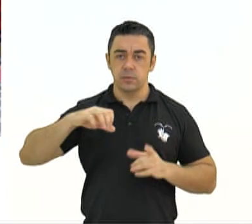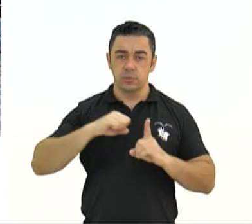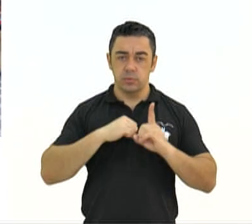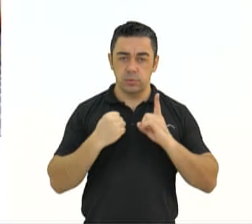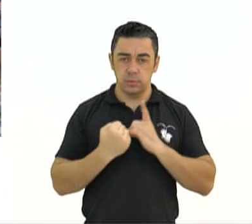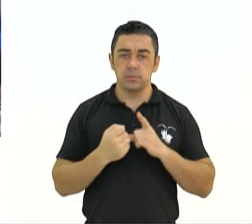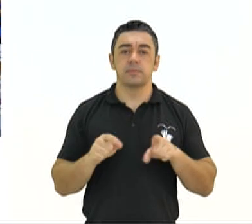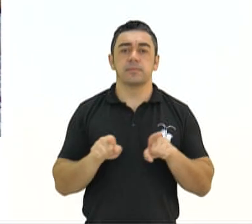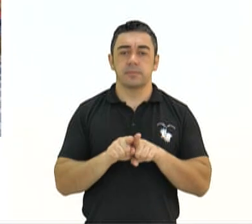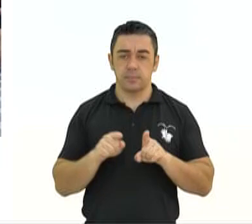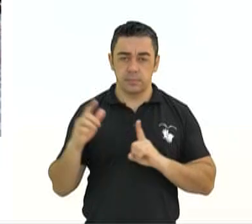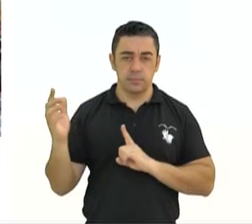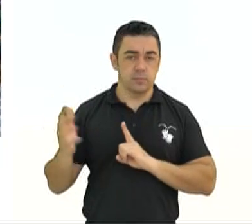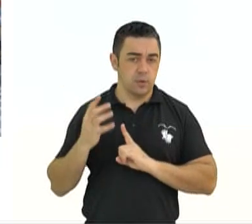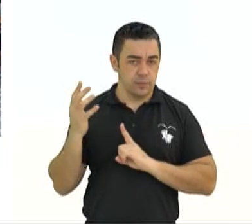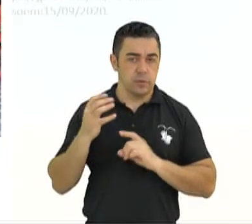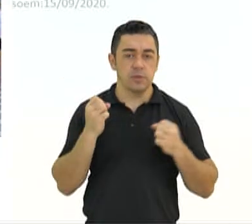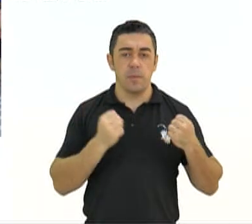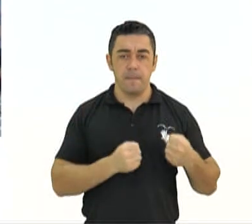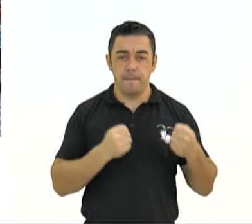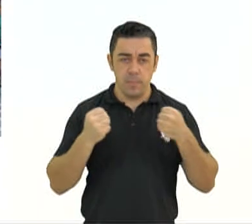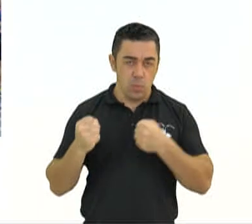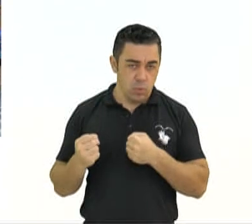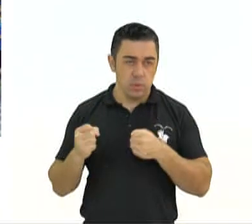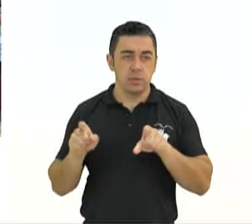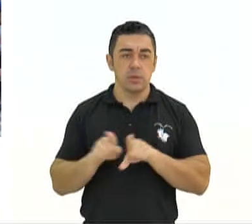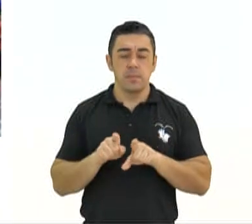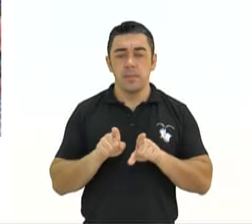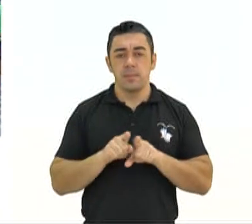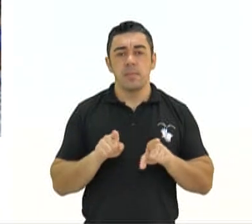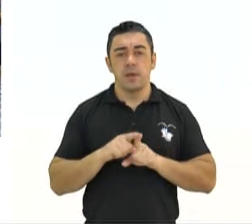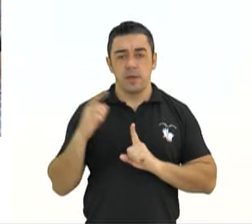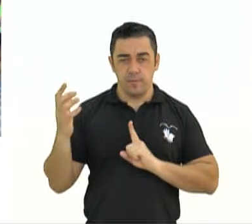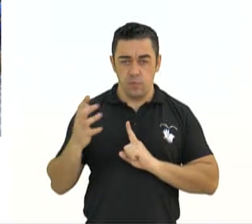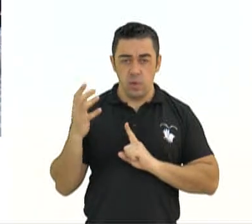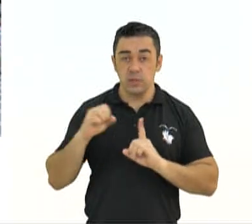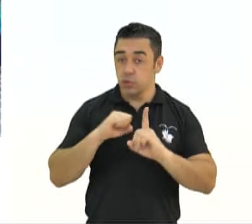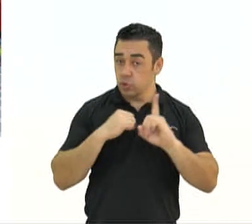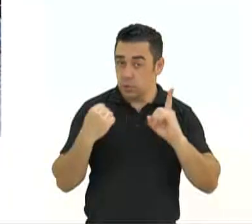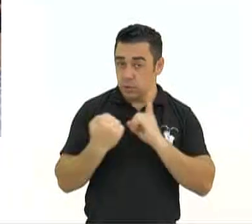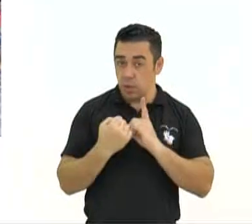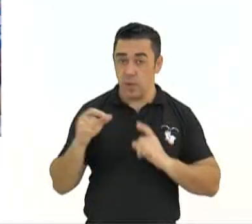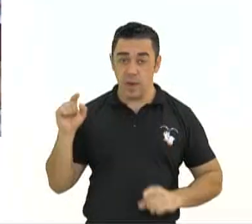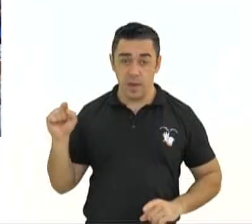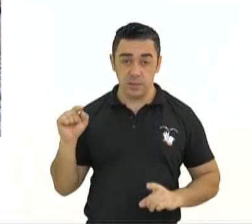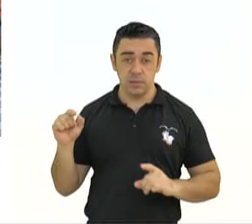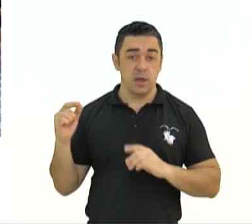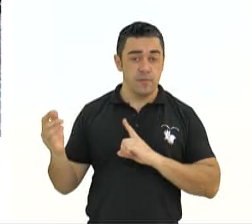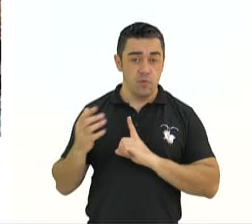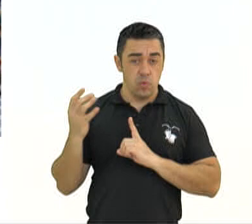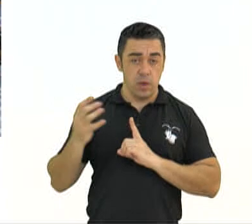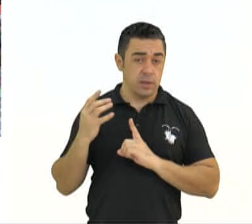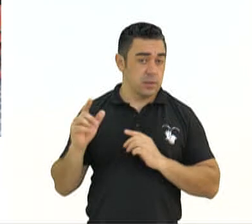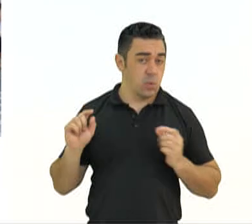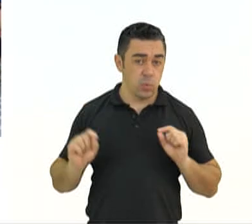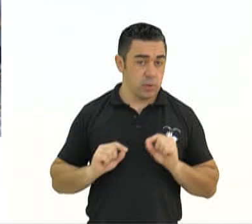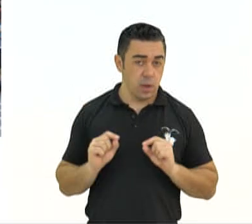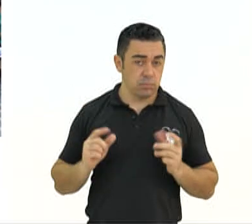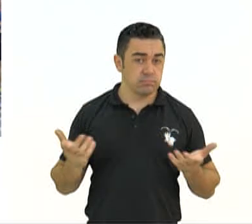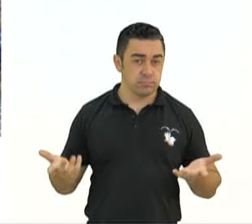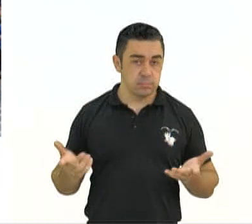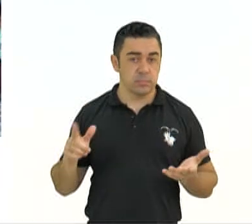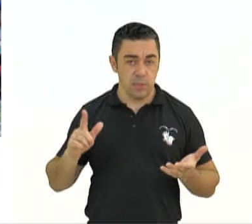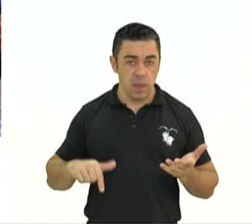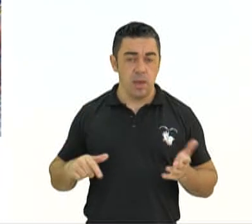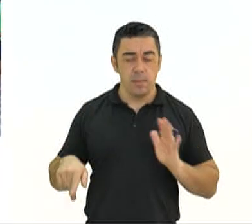tem a influência do poder e da influência social. E essa influência e esse poder muitas vezes estão ligados